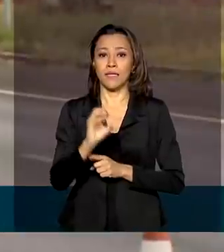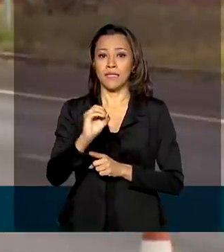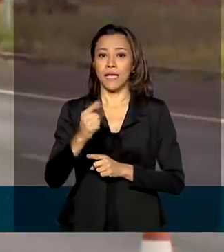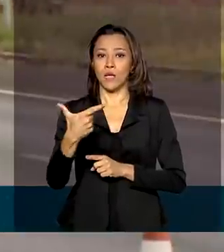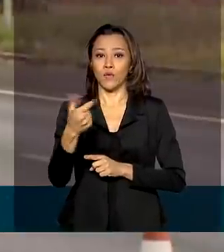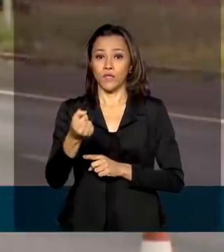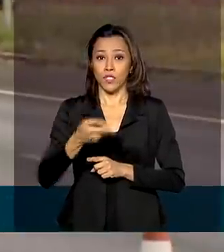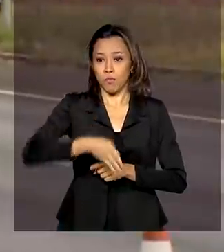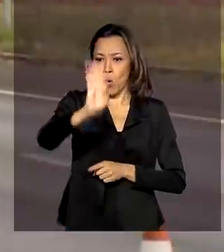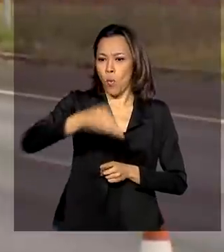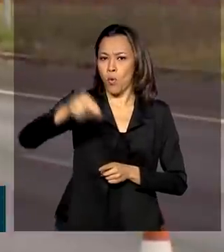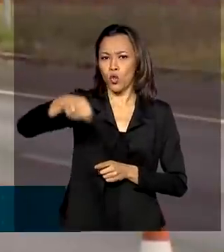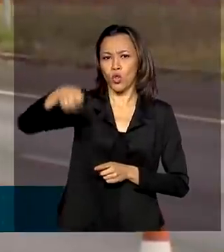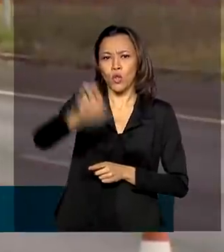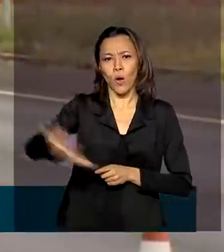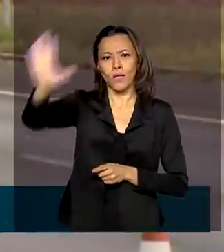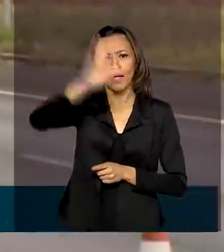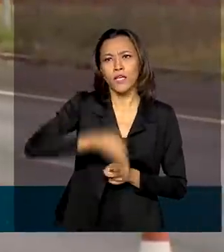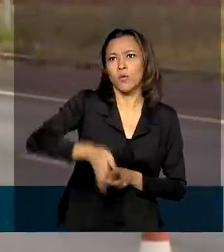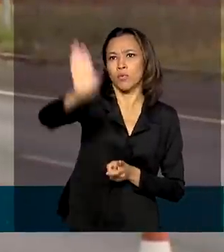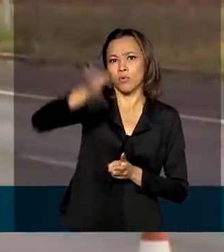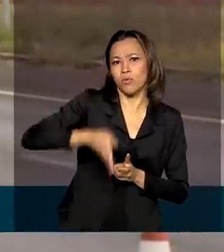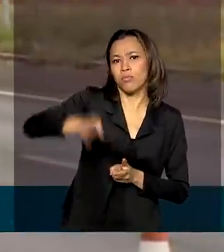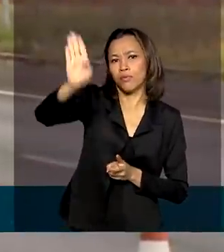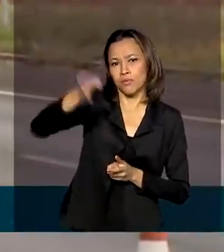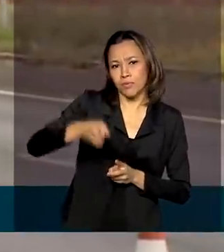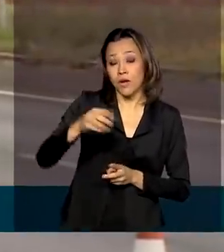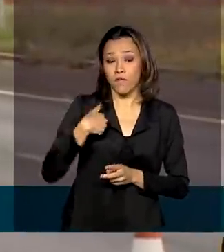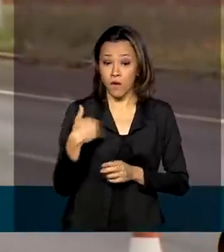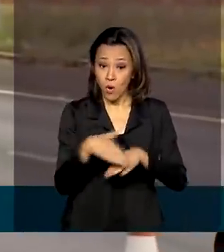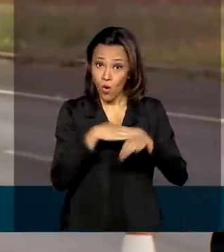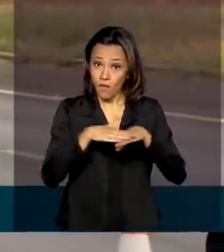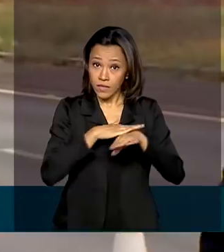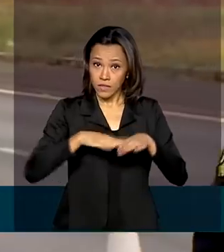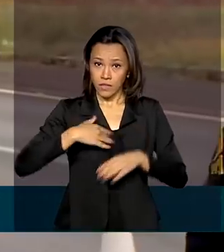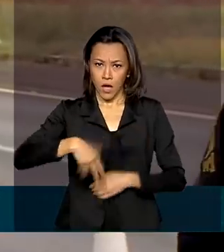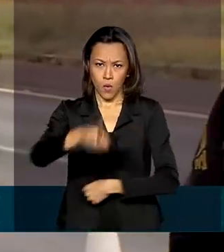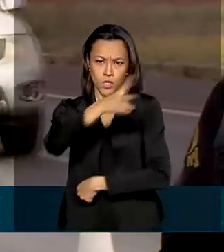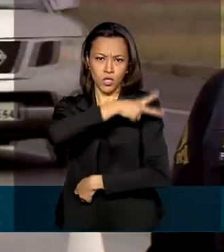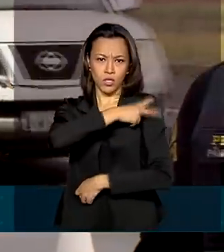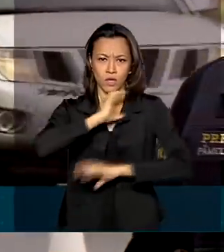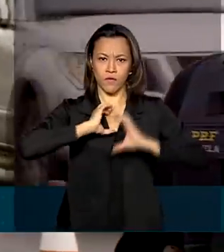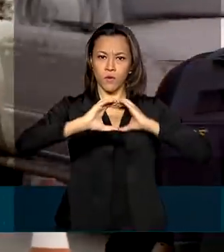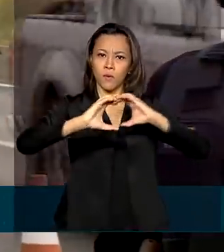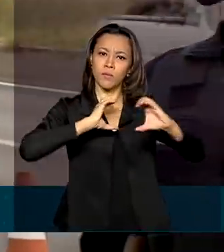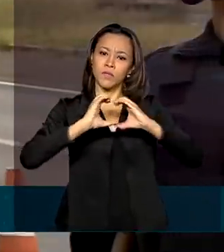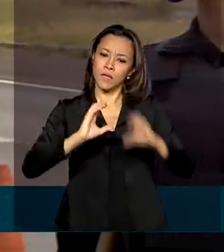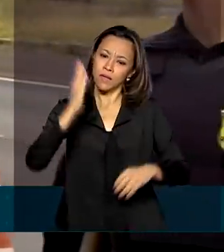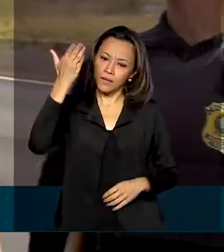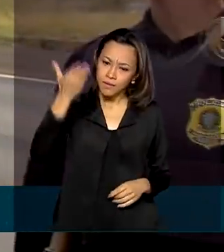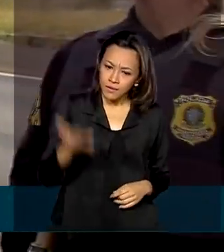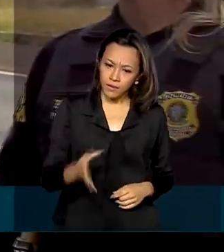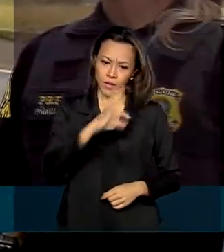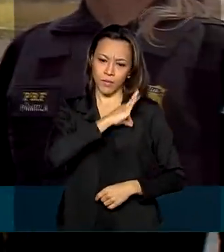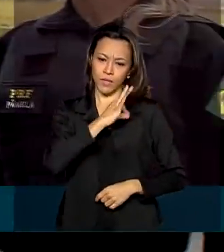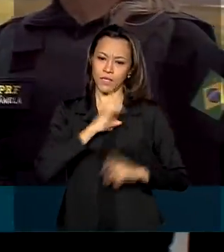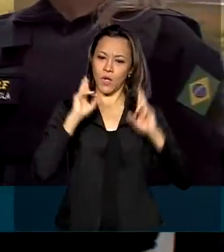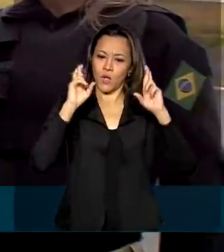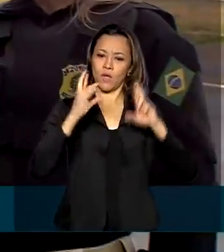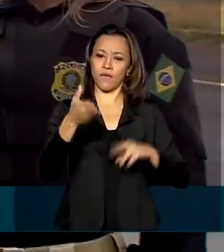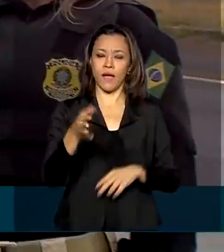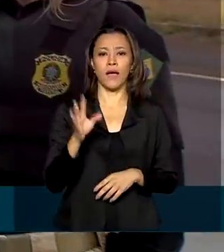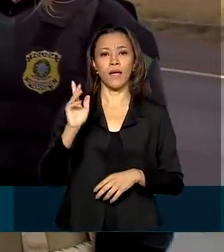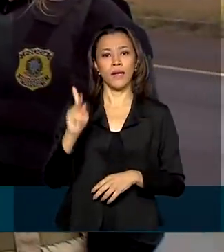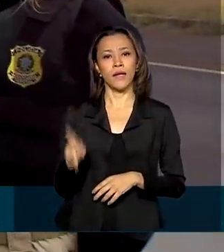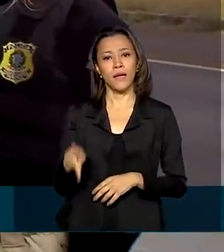do Nordeste. E a gente vai conversar agora com a chefe da comunicação da Polícia Rodoviária Federal no Distrito Federal, a Pâmela Vieira,